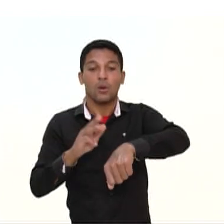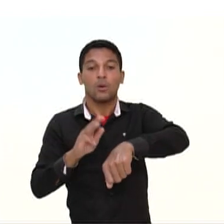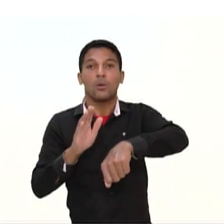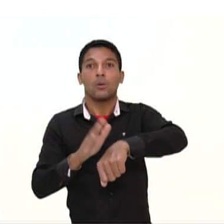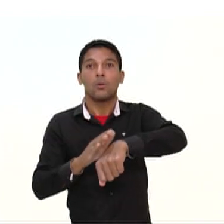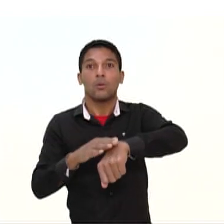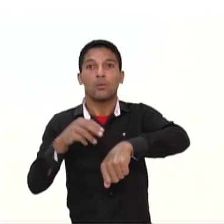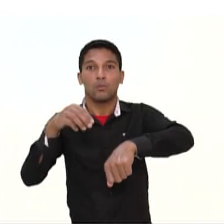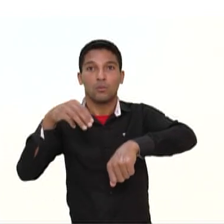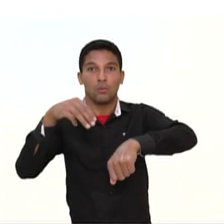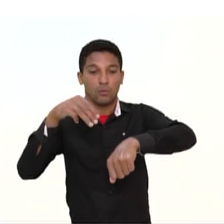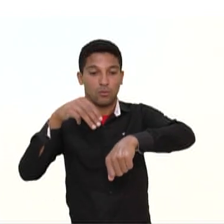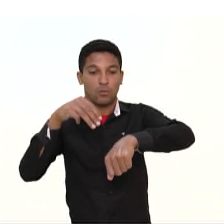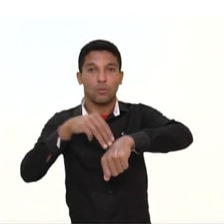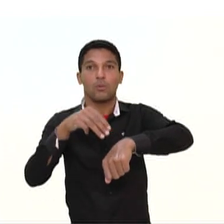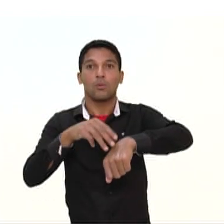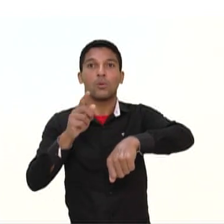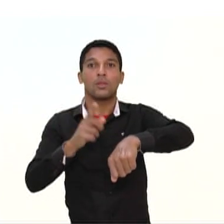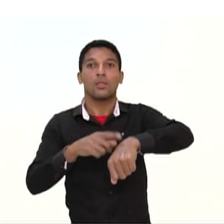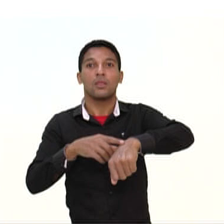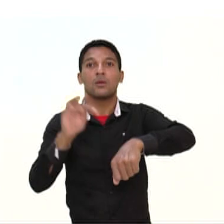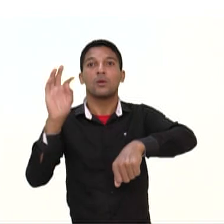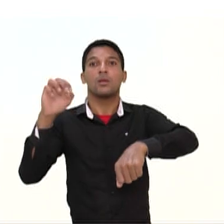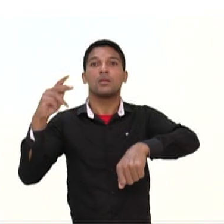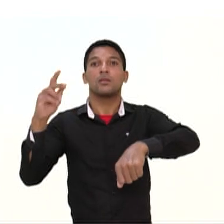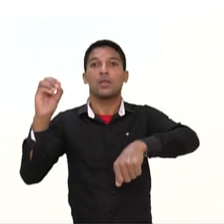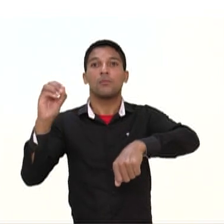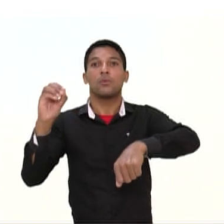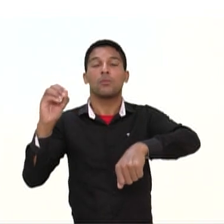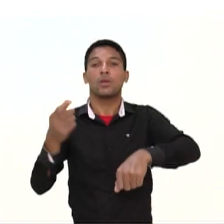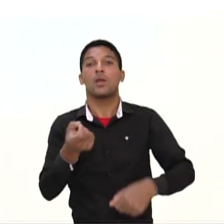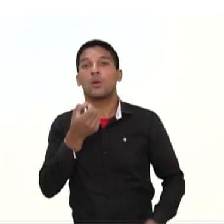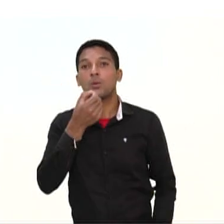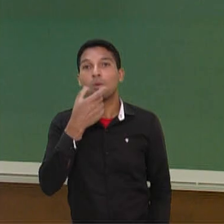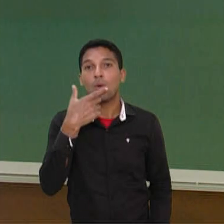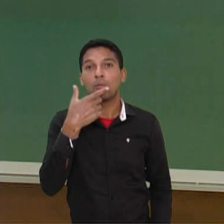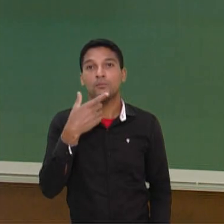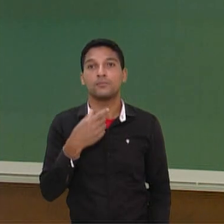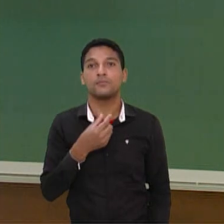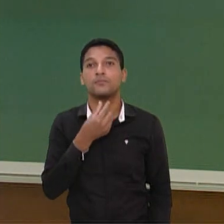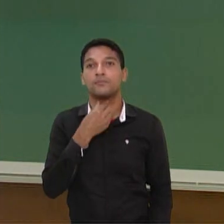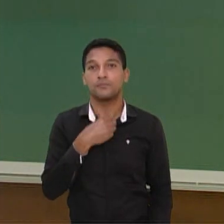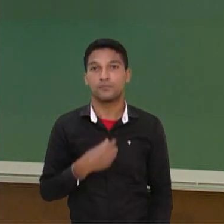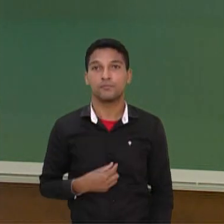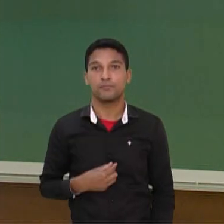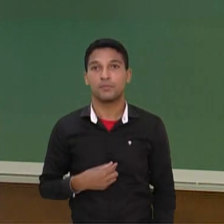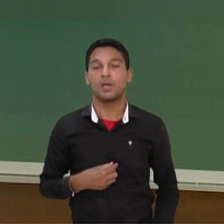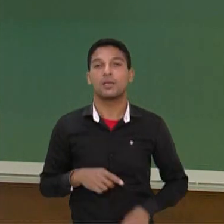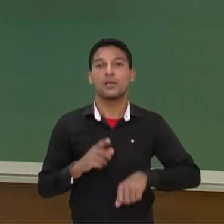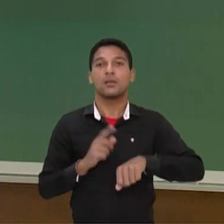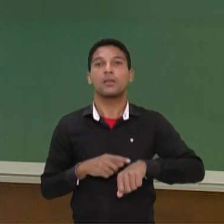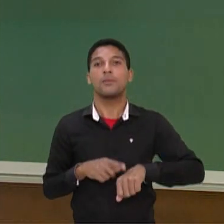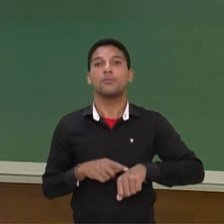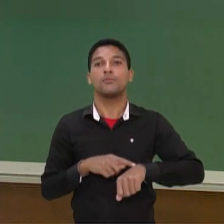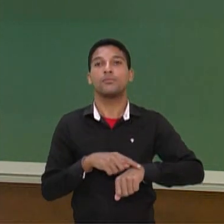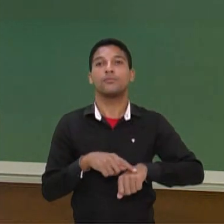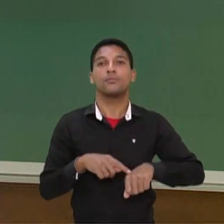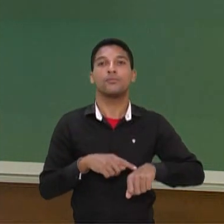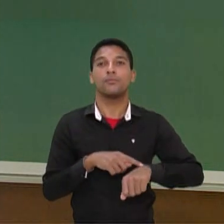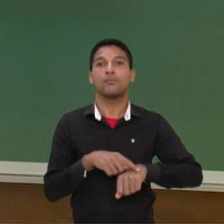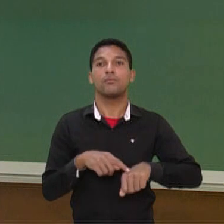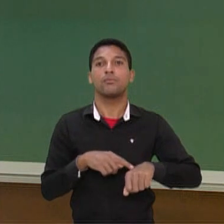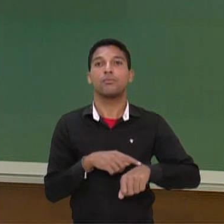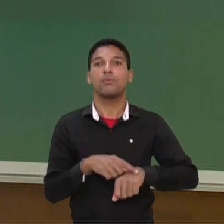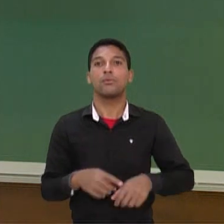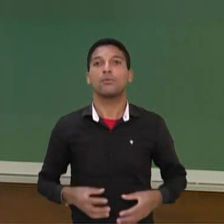termine. Tá? Então, só lembrando, o efeito Y realizado. Então, o efeito é o Y, o tempo é o